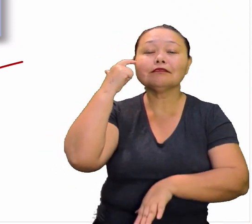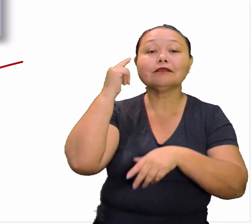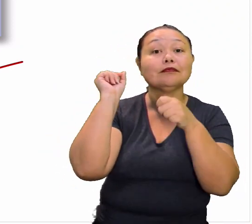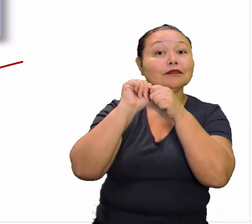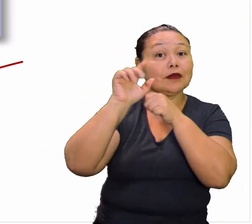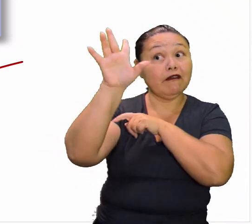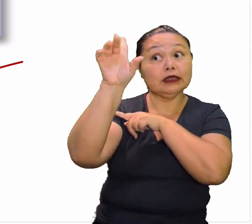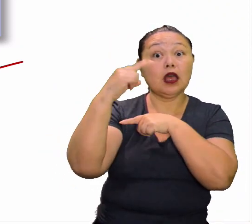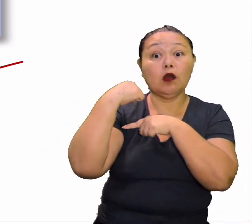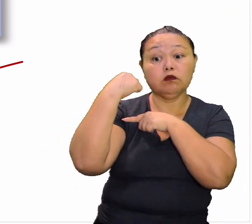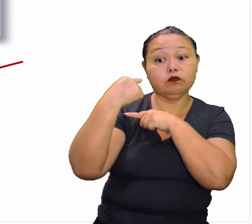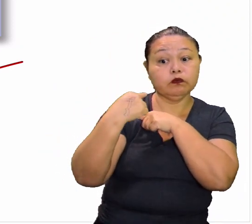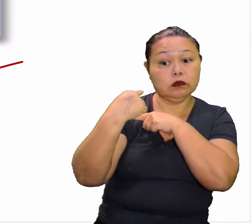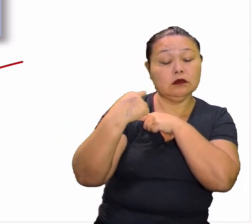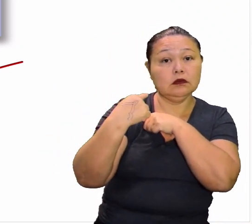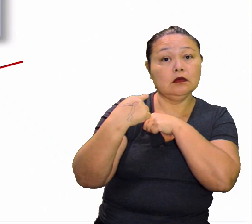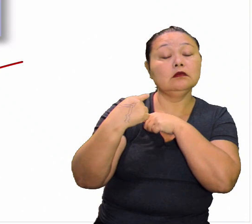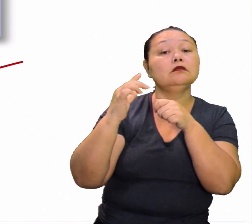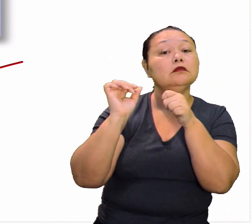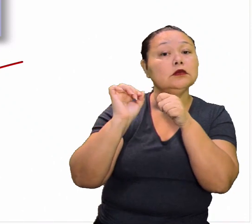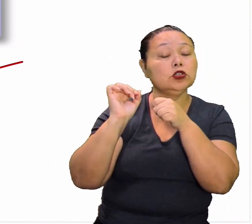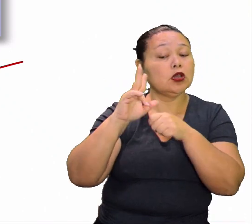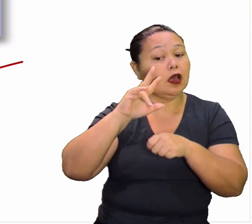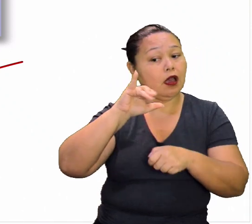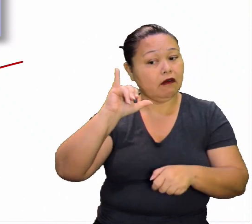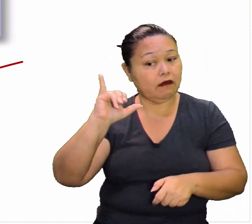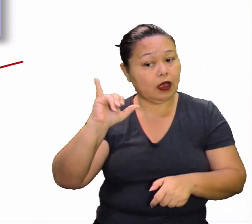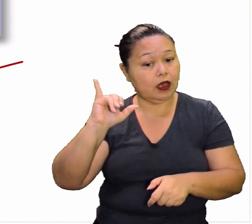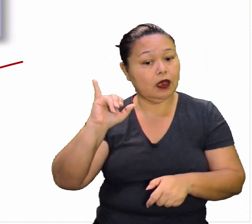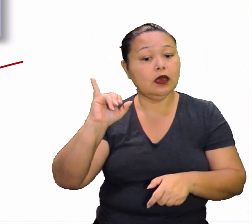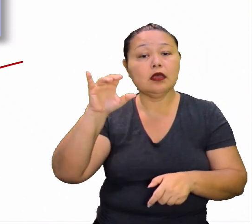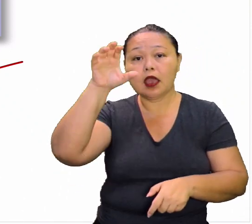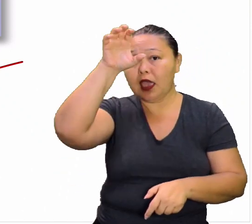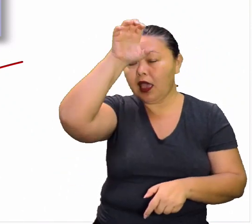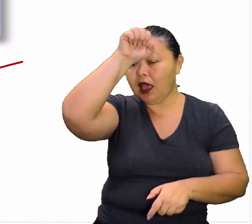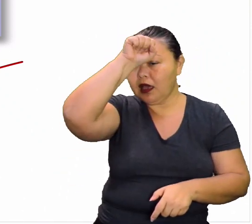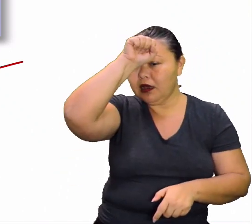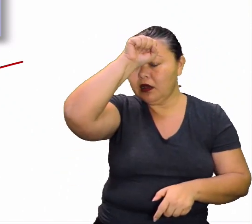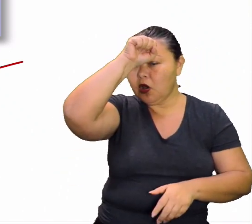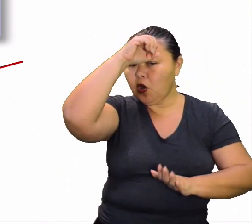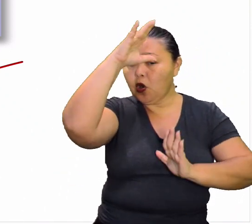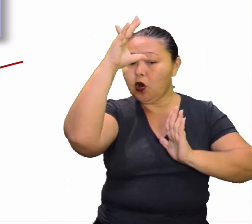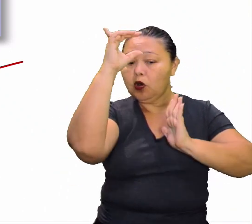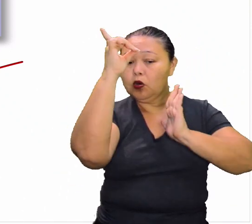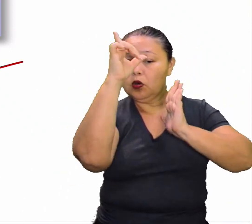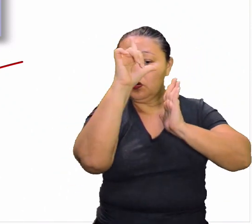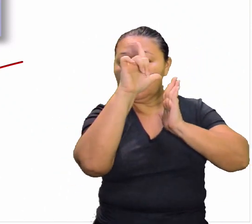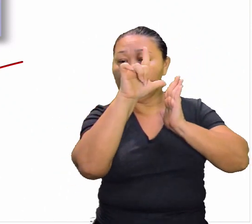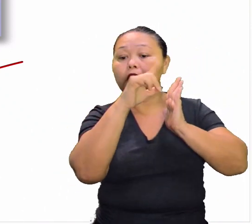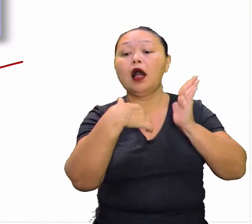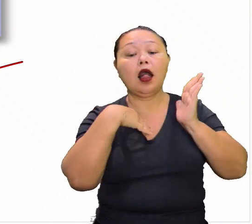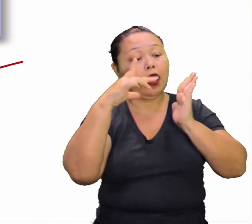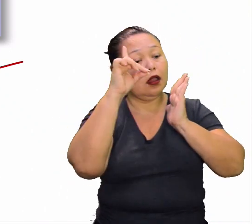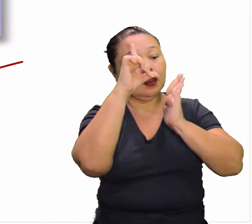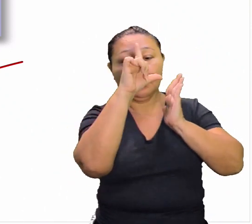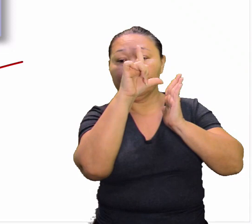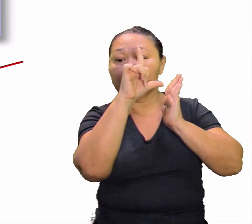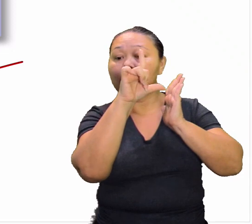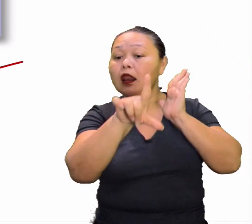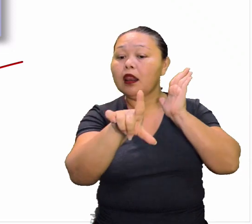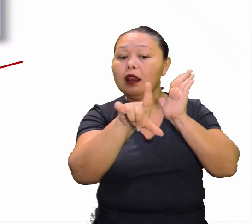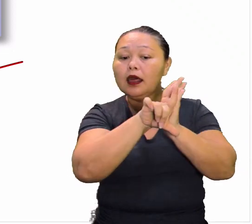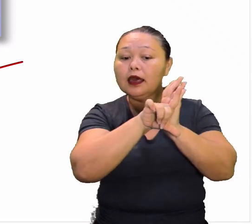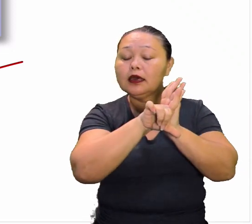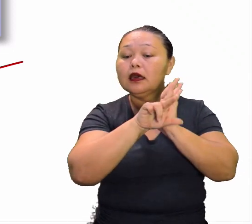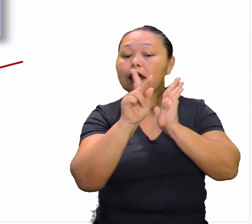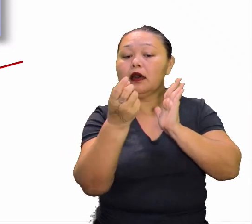fazer direito, já vai ter que aprender o Código de Hammurabi, a